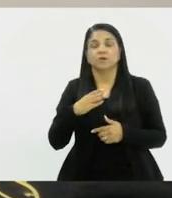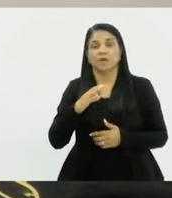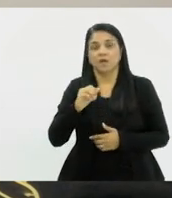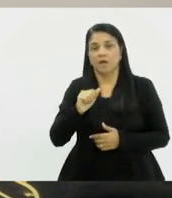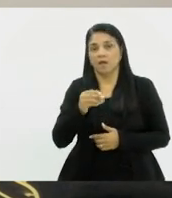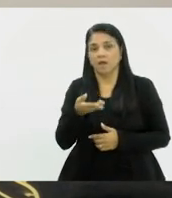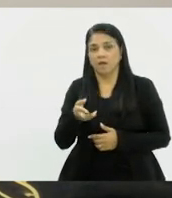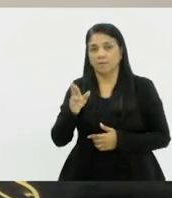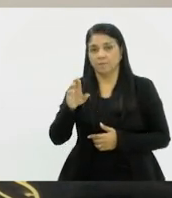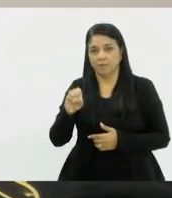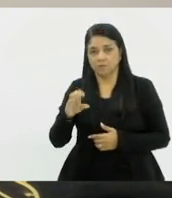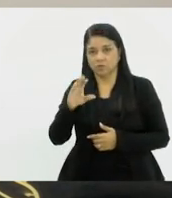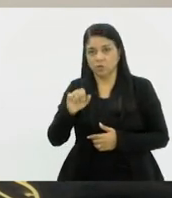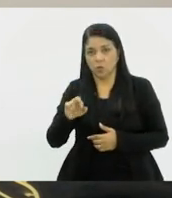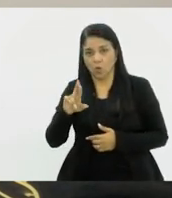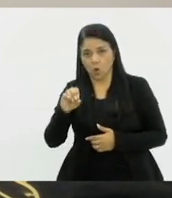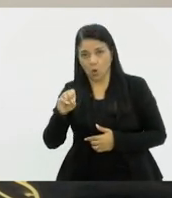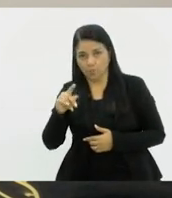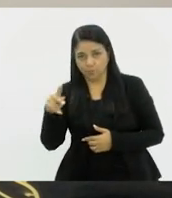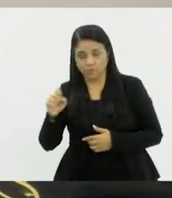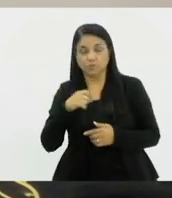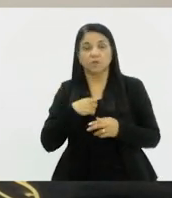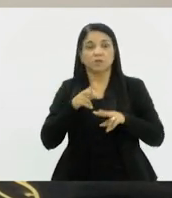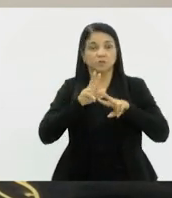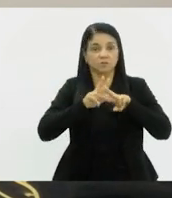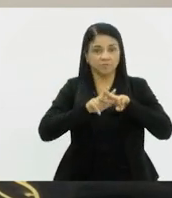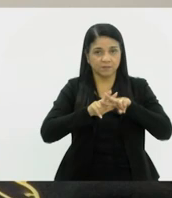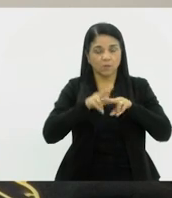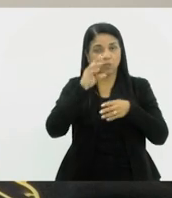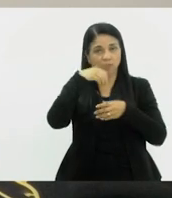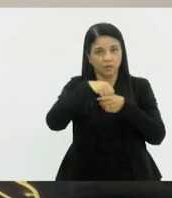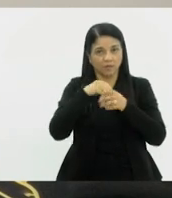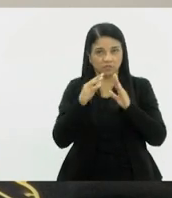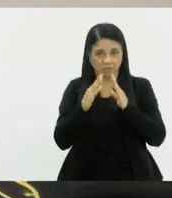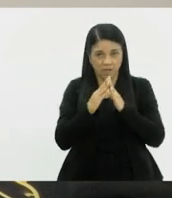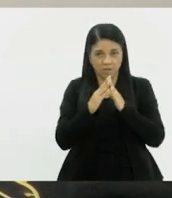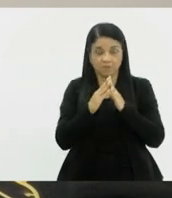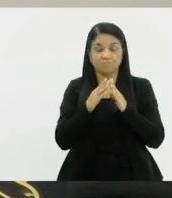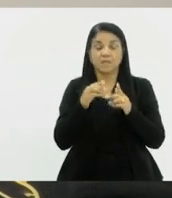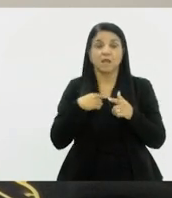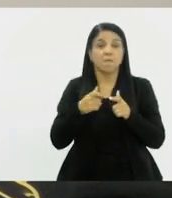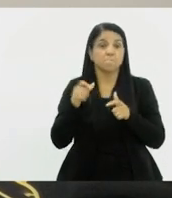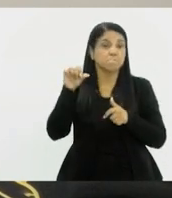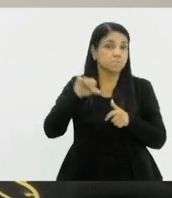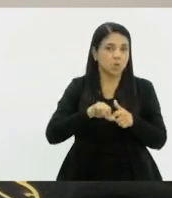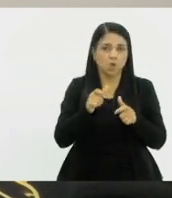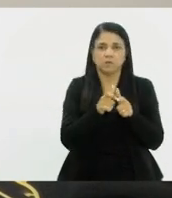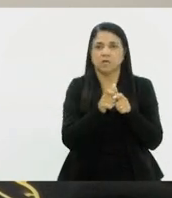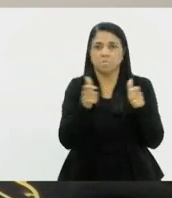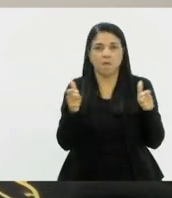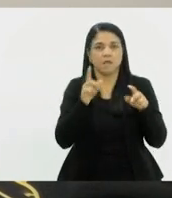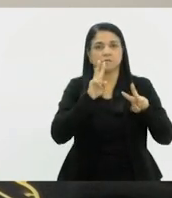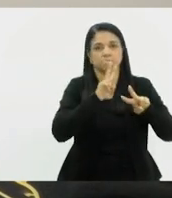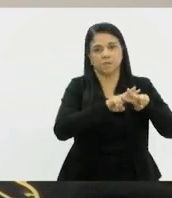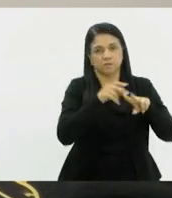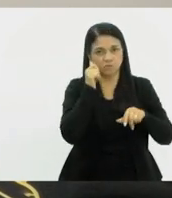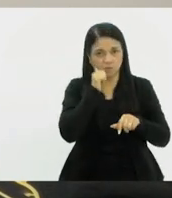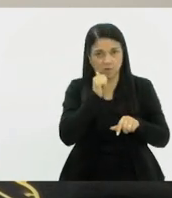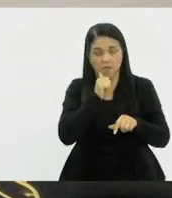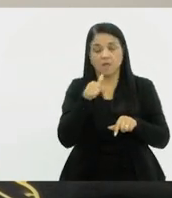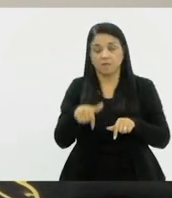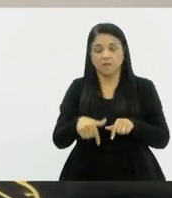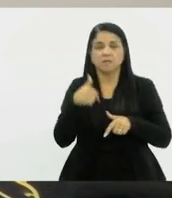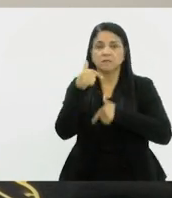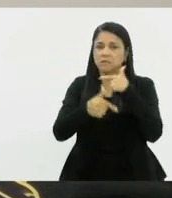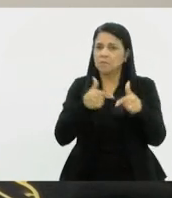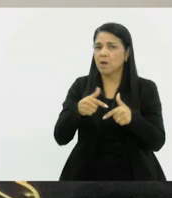e garantiu a prisão domiciliar ainda estaria muito maior então eu acho eh Deputado min que é muito importante esse trabalho aqui na